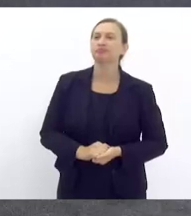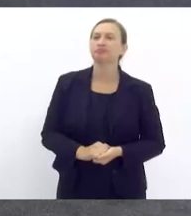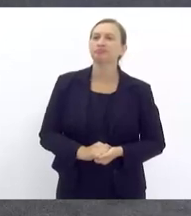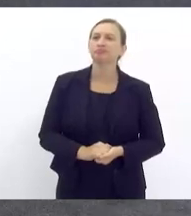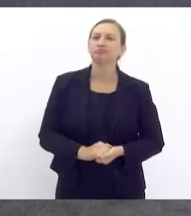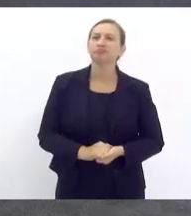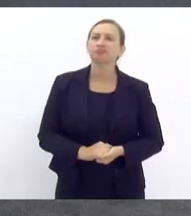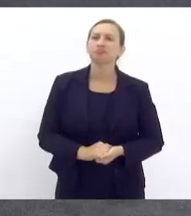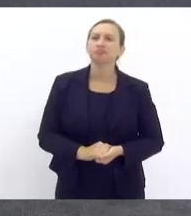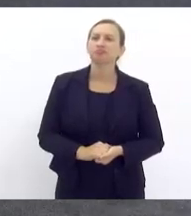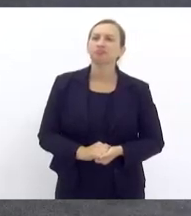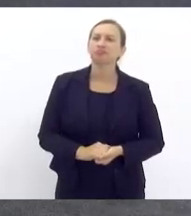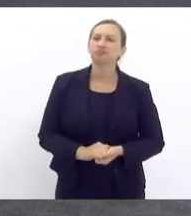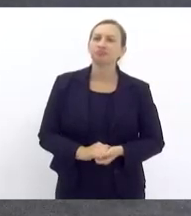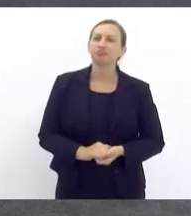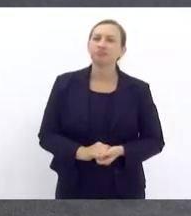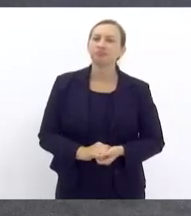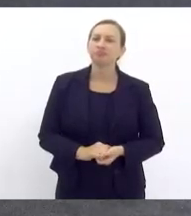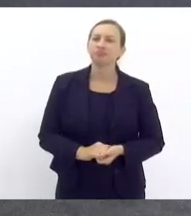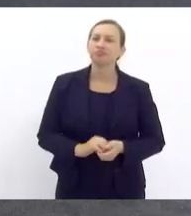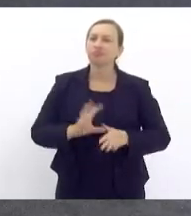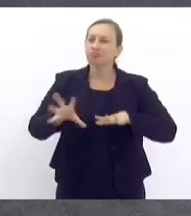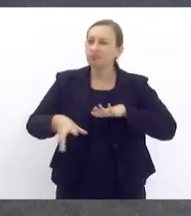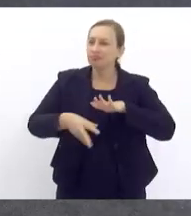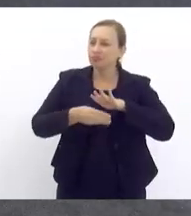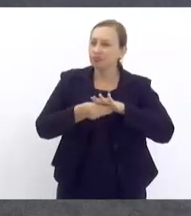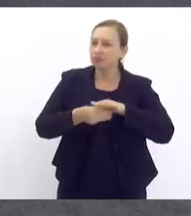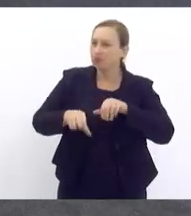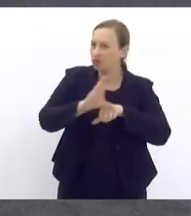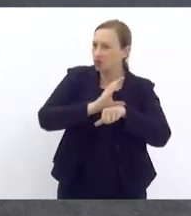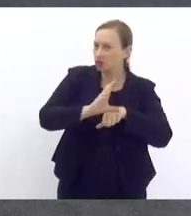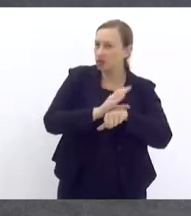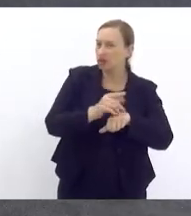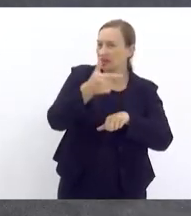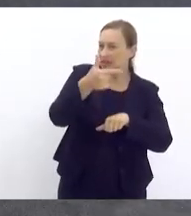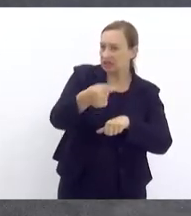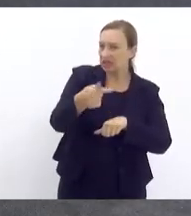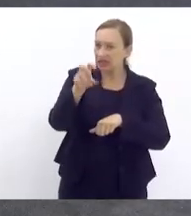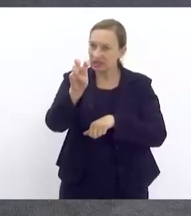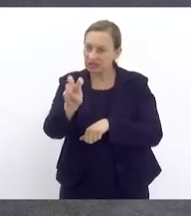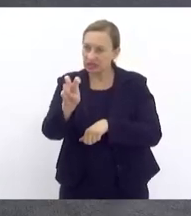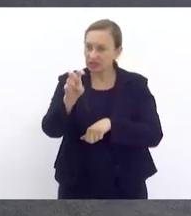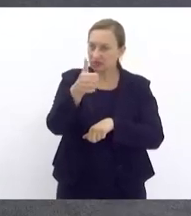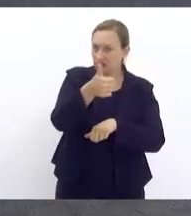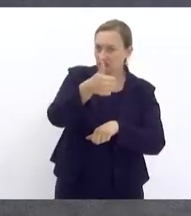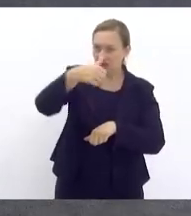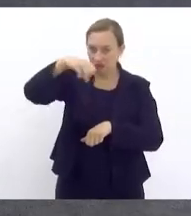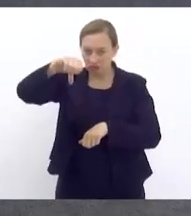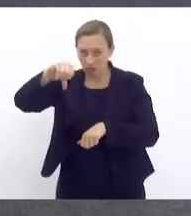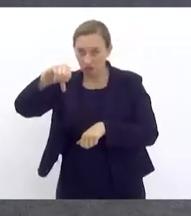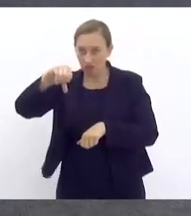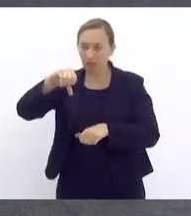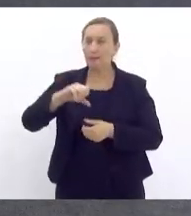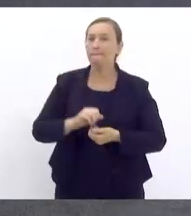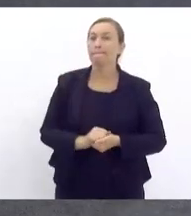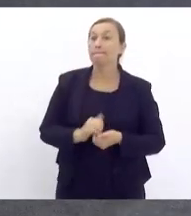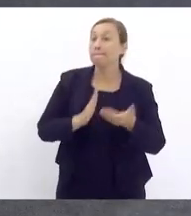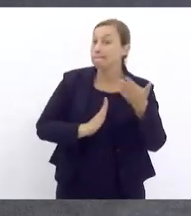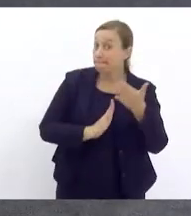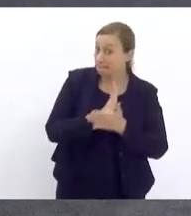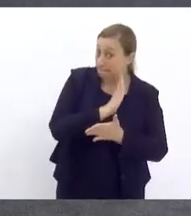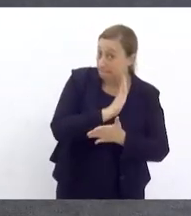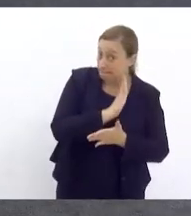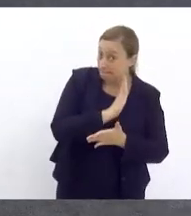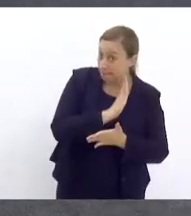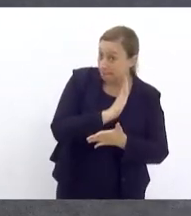é a emenda constitucional número 75 de 19 foi aprovada